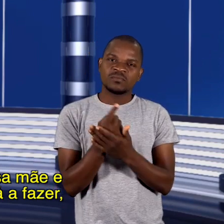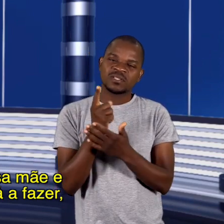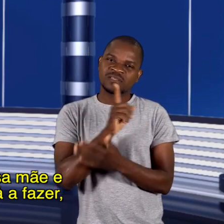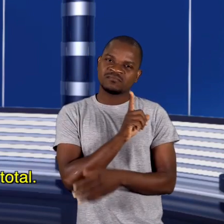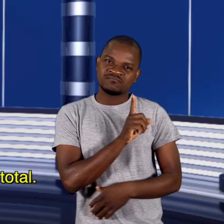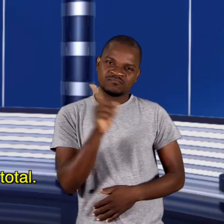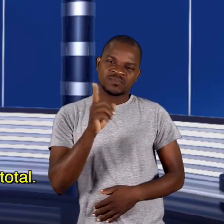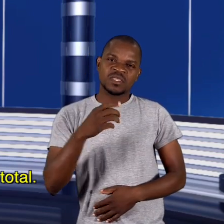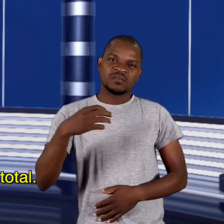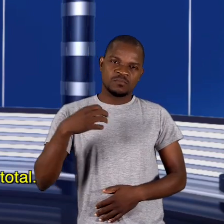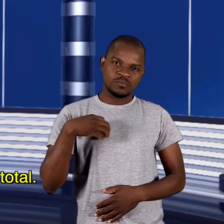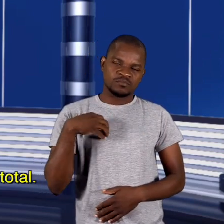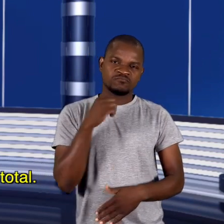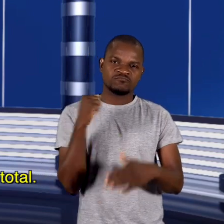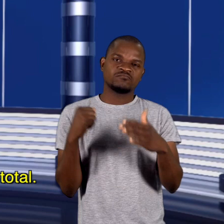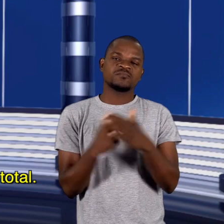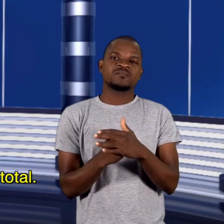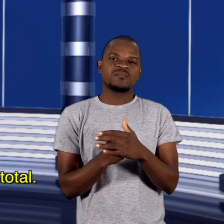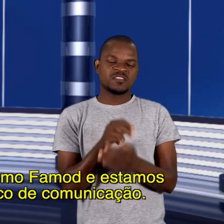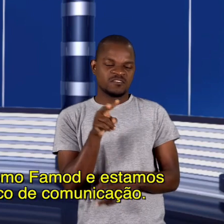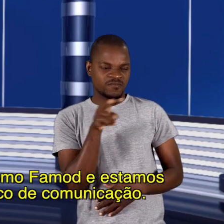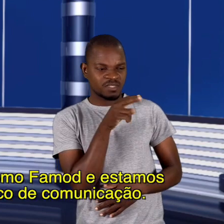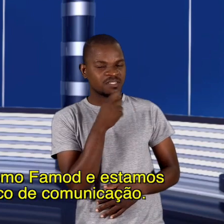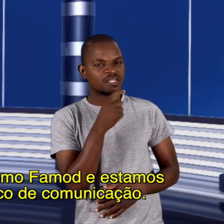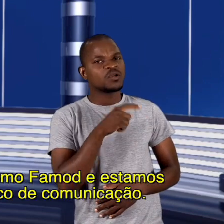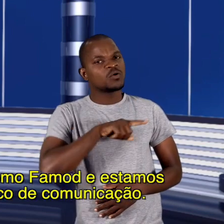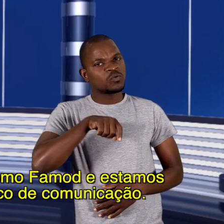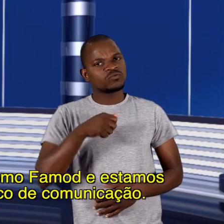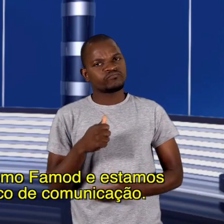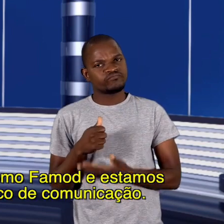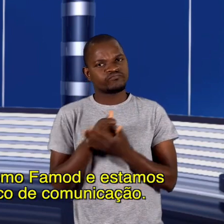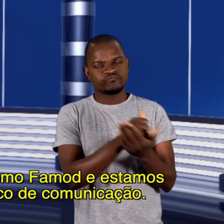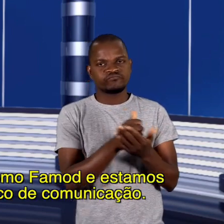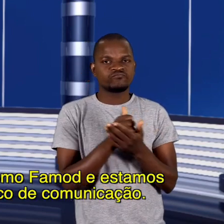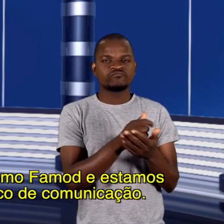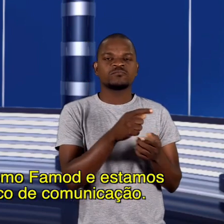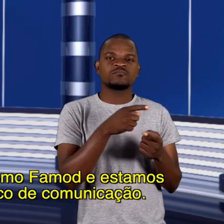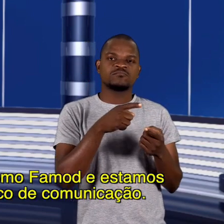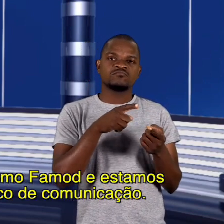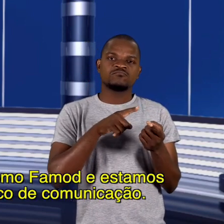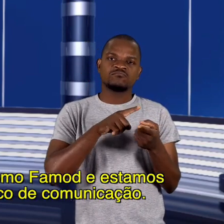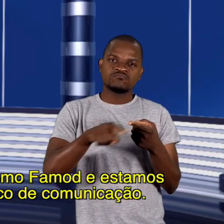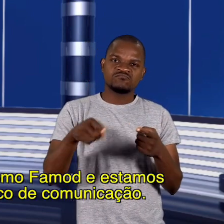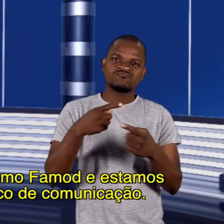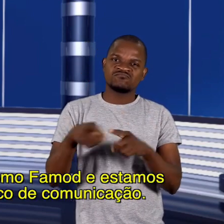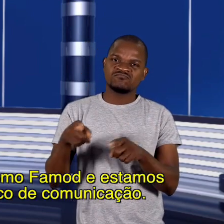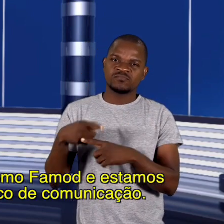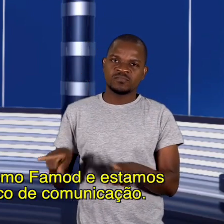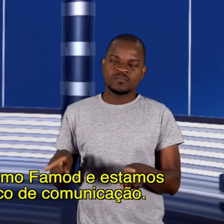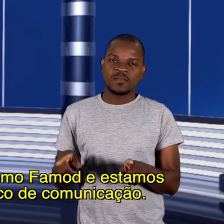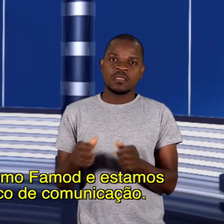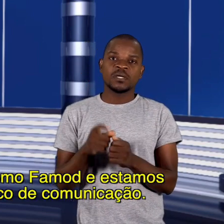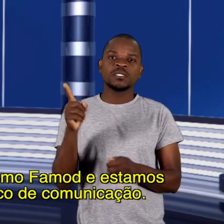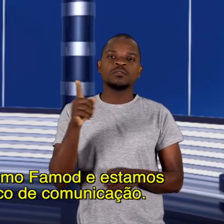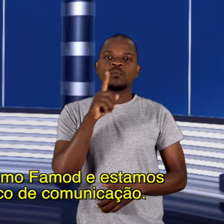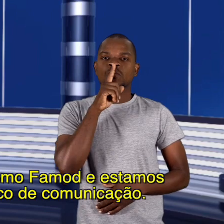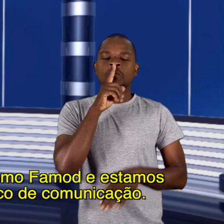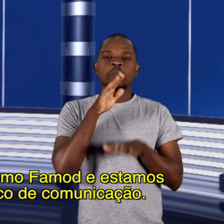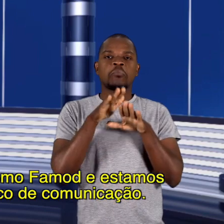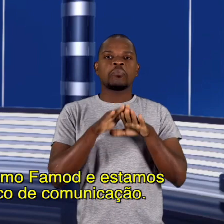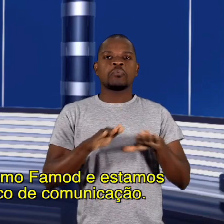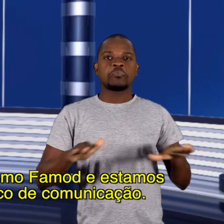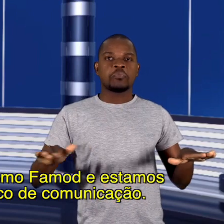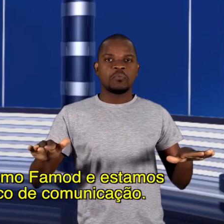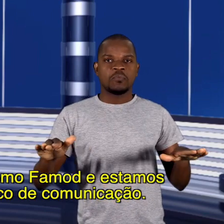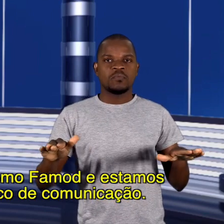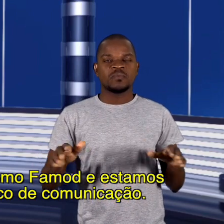isto mas estamos a ver um silêncio total ao nível do Ministério da Saúde estamos a lutar como FAMODE e estamos a conseguir